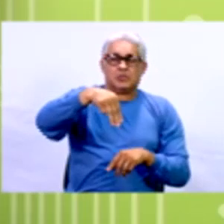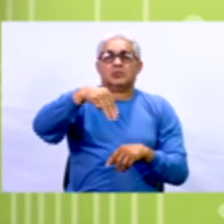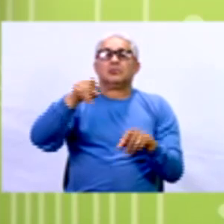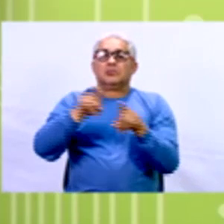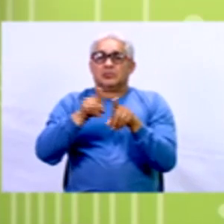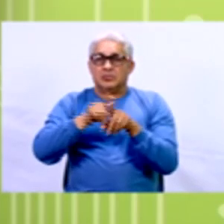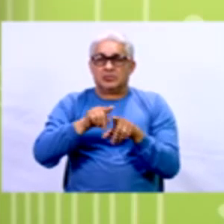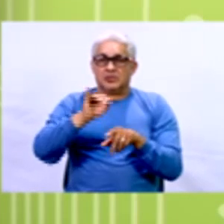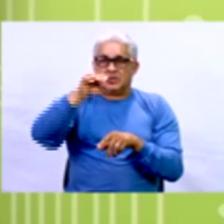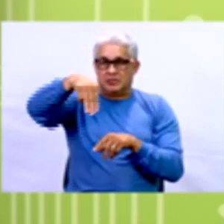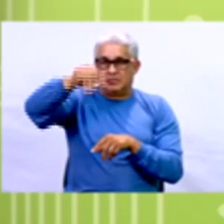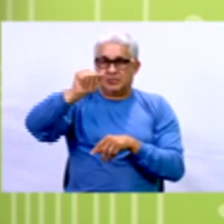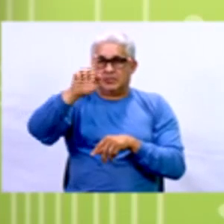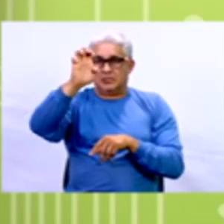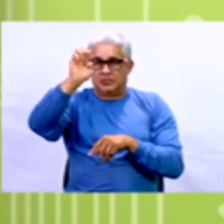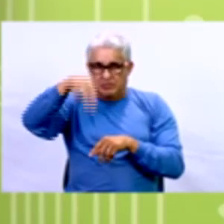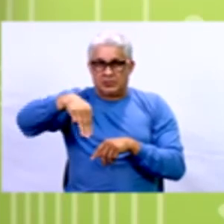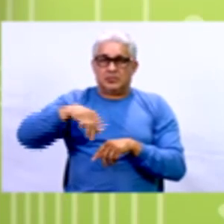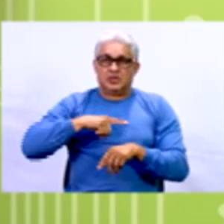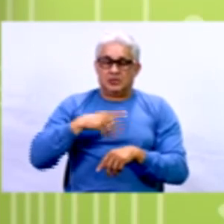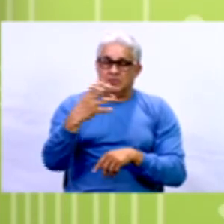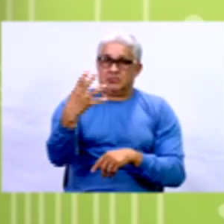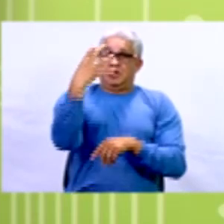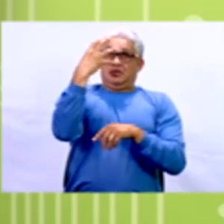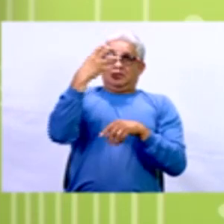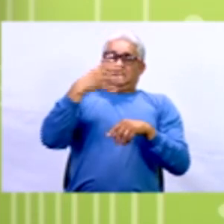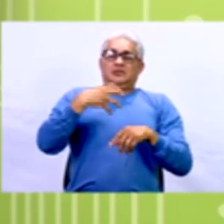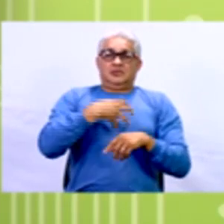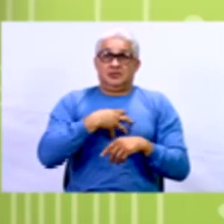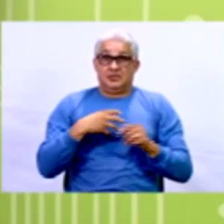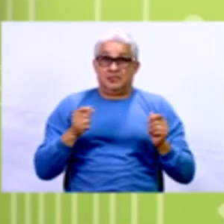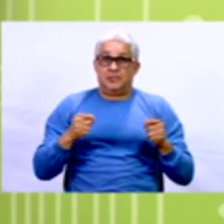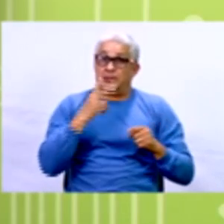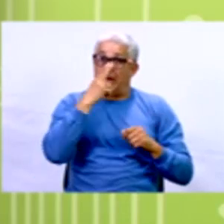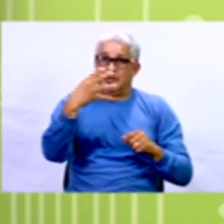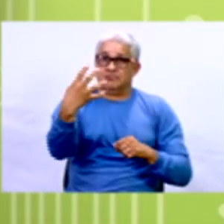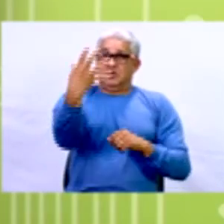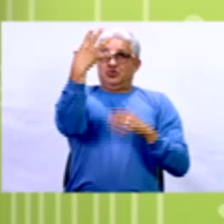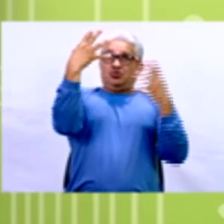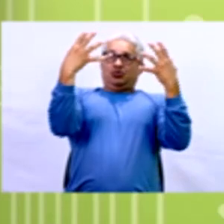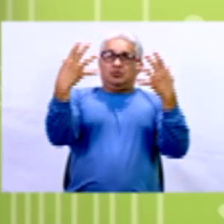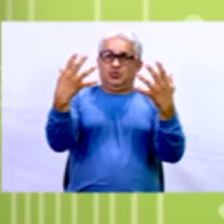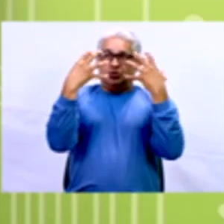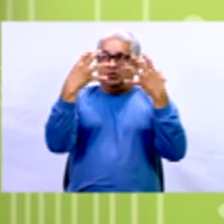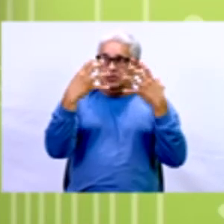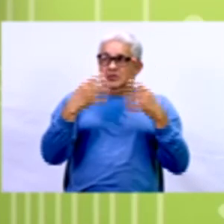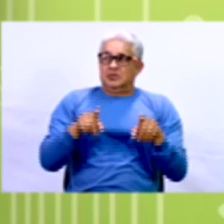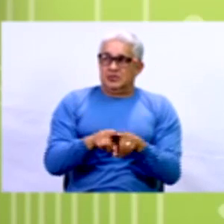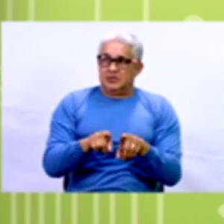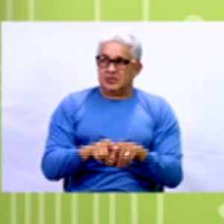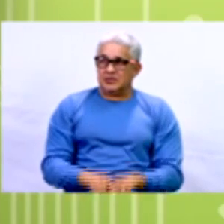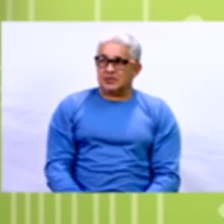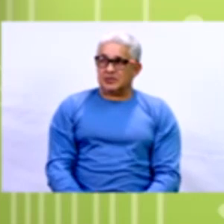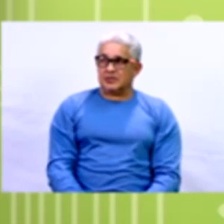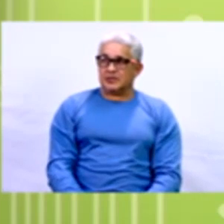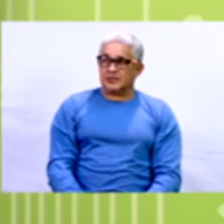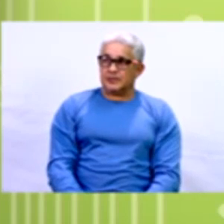querendo saltar da tela, nós ainda temos essa sensação física, tá?